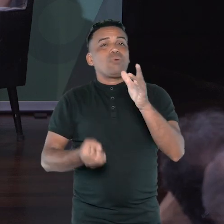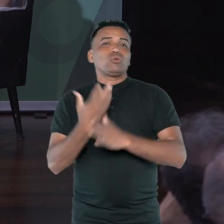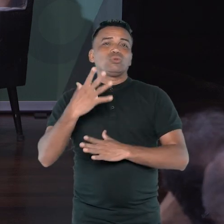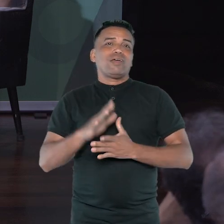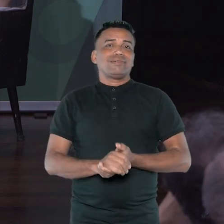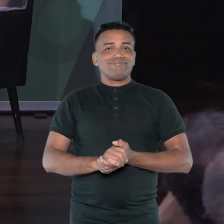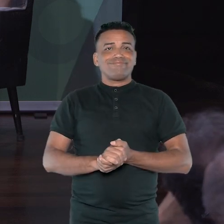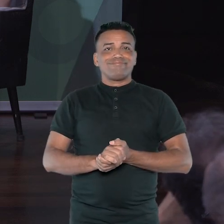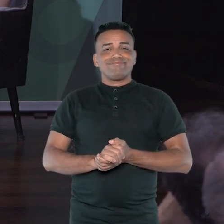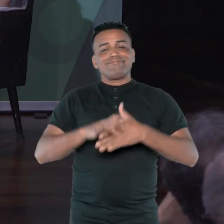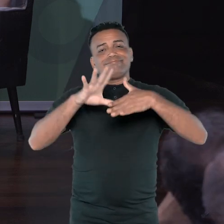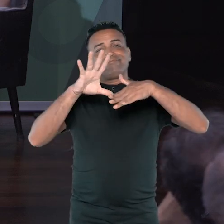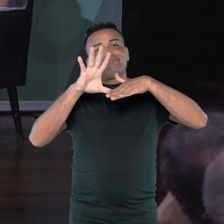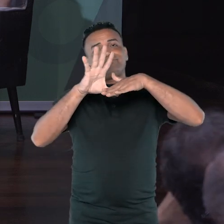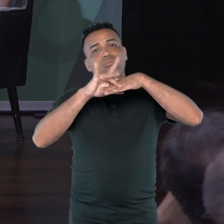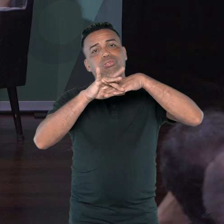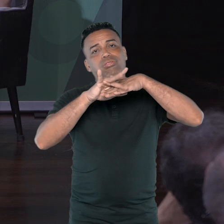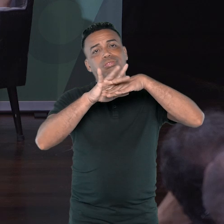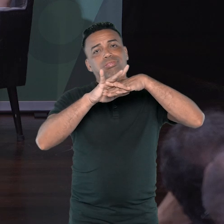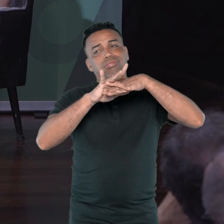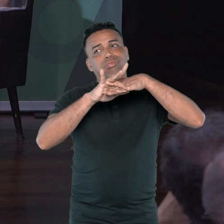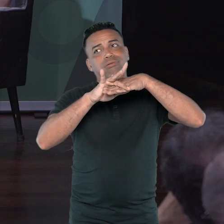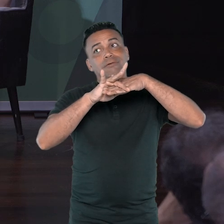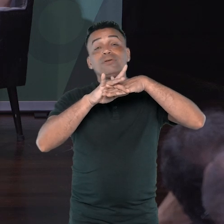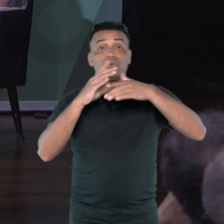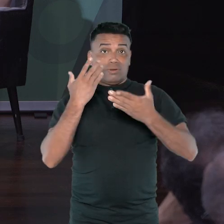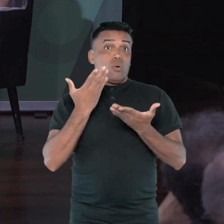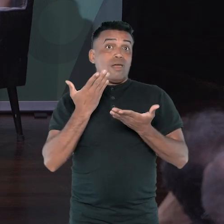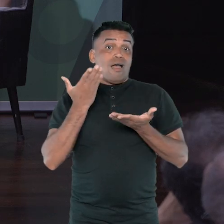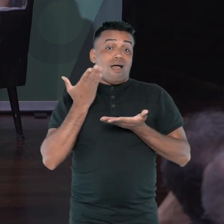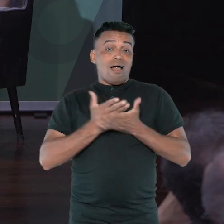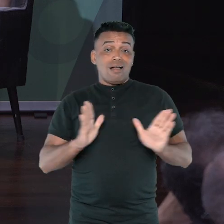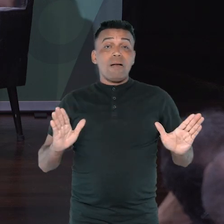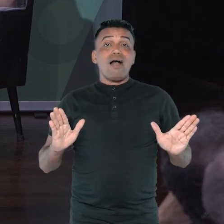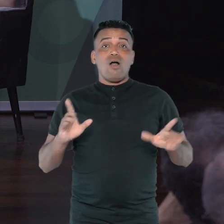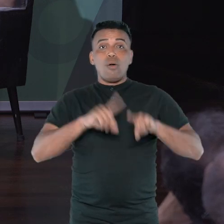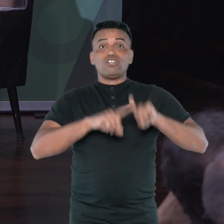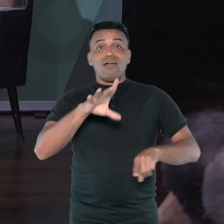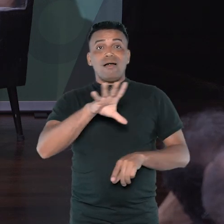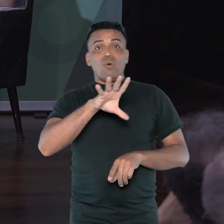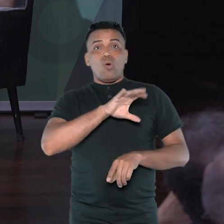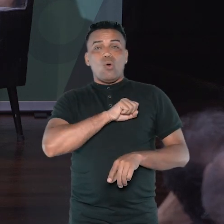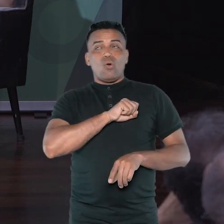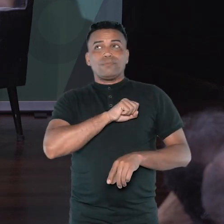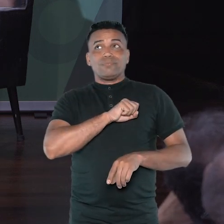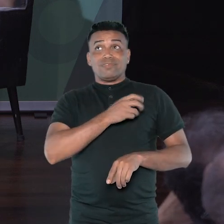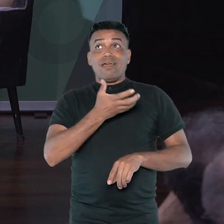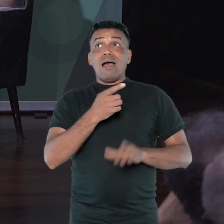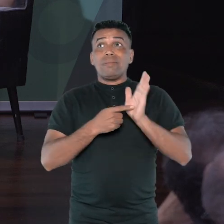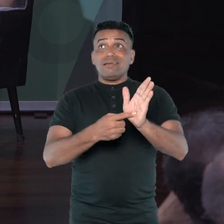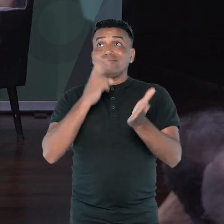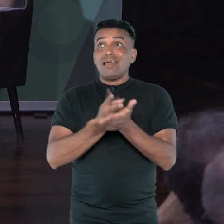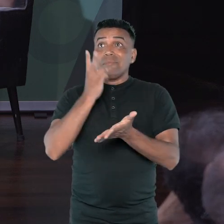adoecimento. Porque é uma tentativa também de mortificar o nosso objeto de amor, né? De desejar que o nosso objeto de amor se apresente sempre